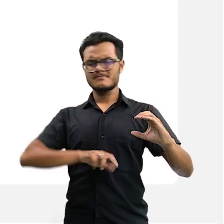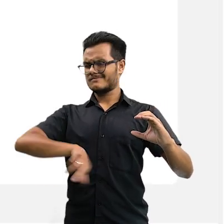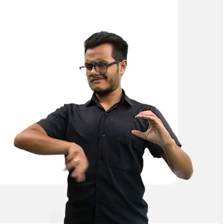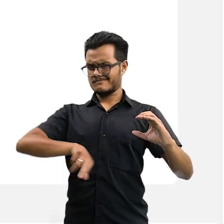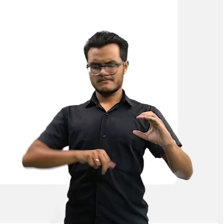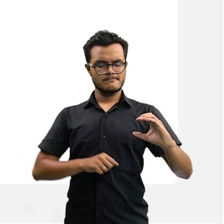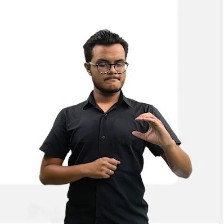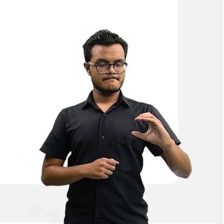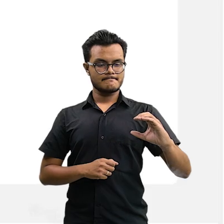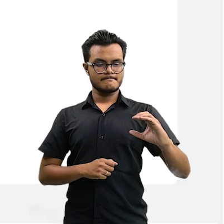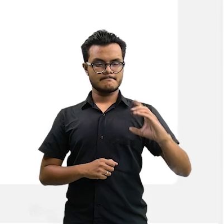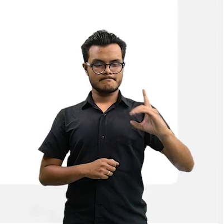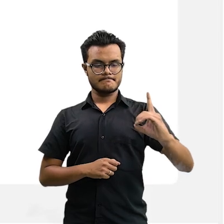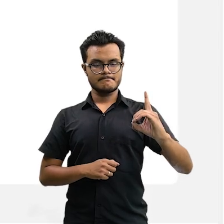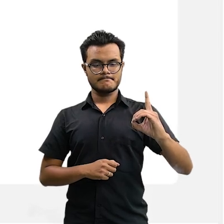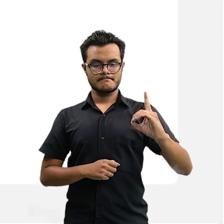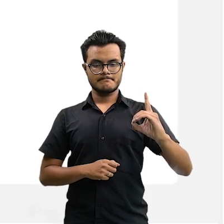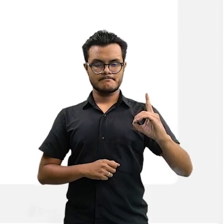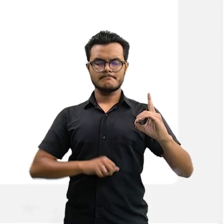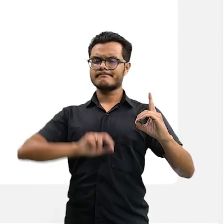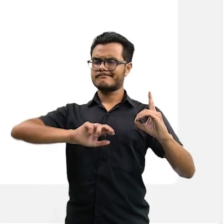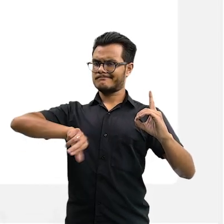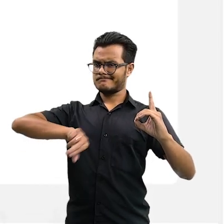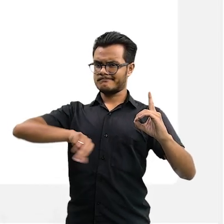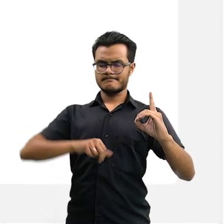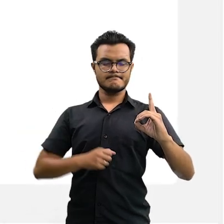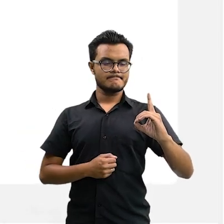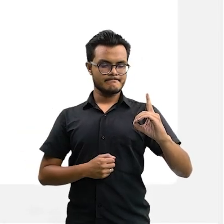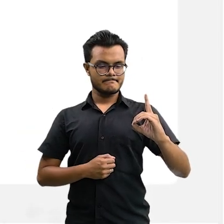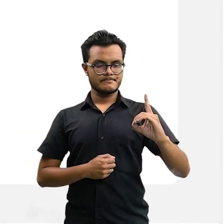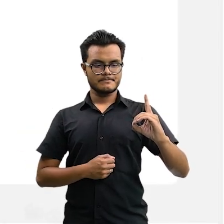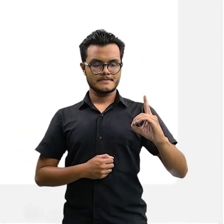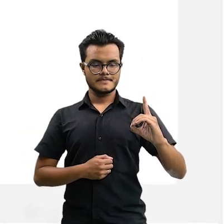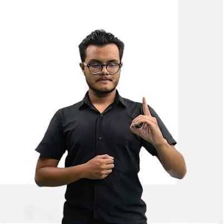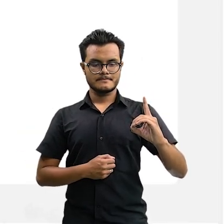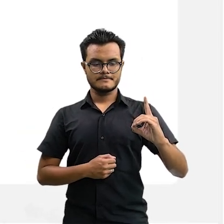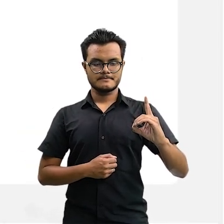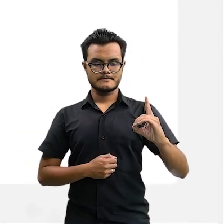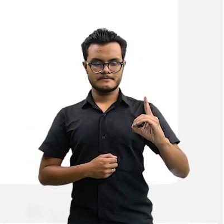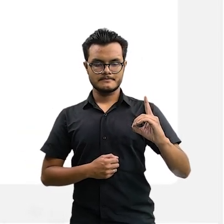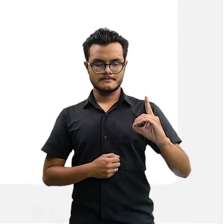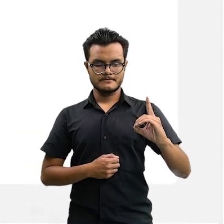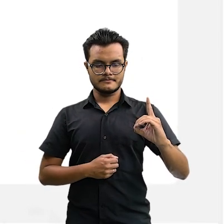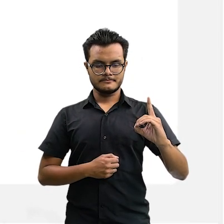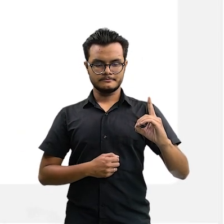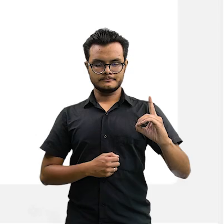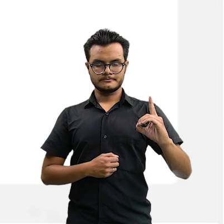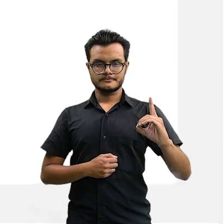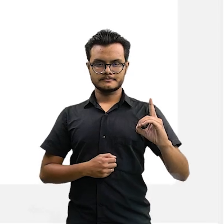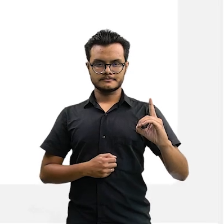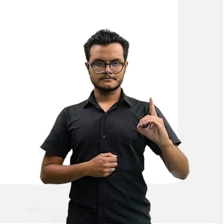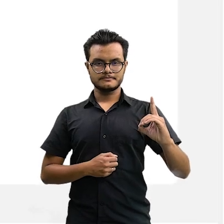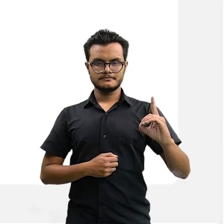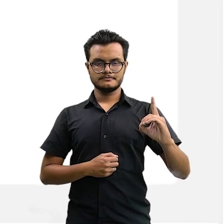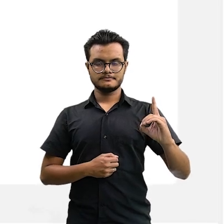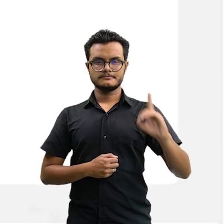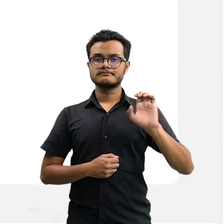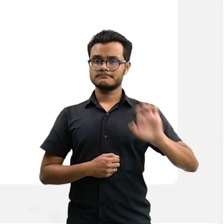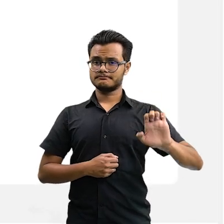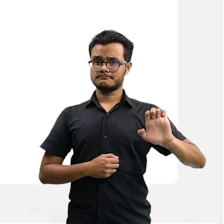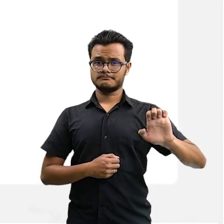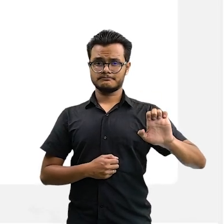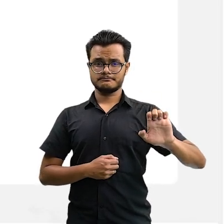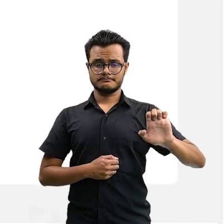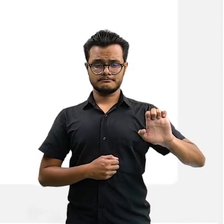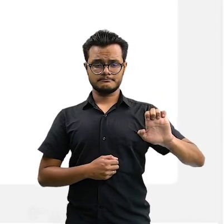vermelhos. O oxigênio é consumido? Não é consumido, não. Ele é recebido lá pelo hidrogênio, tá? E ele forma água. Os alvéolos